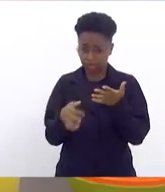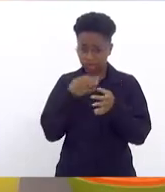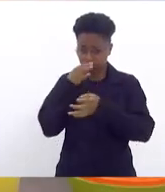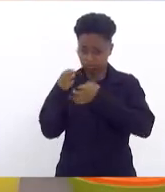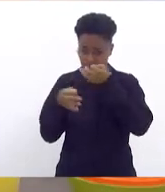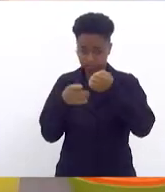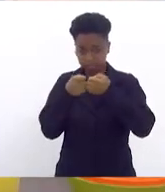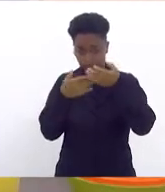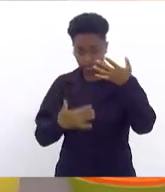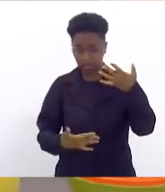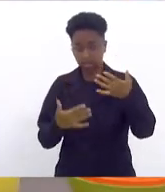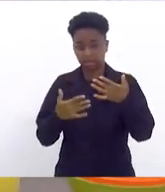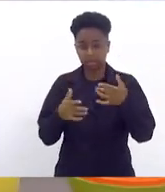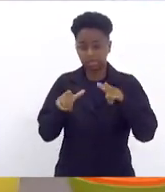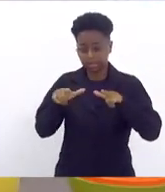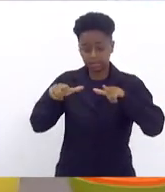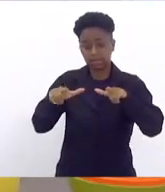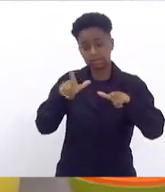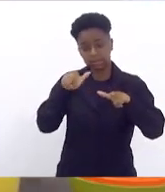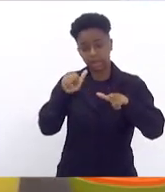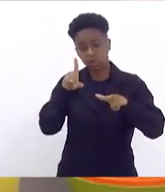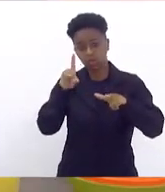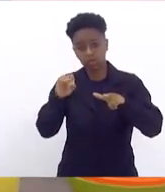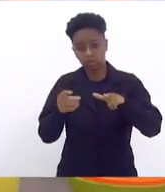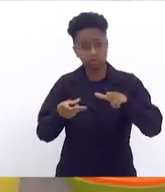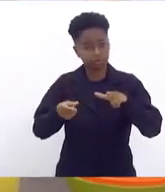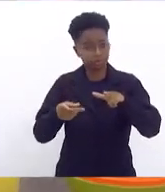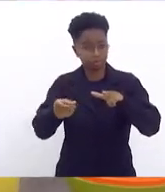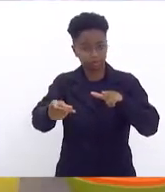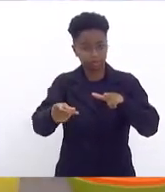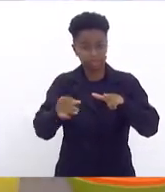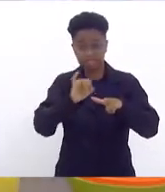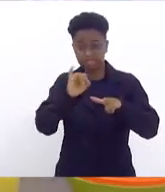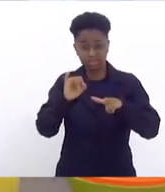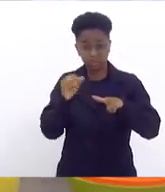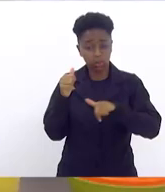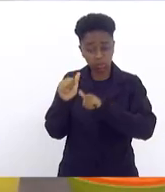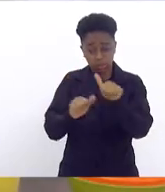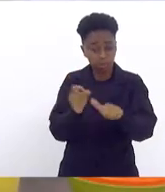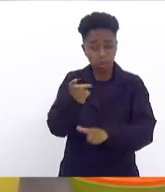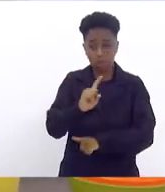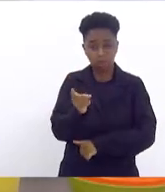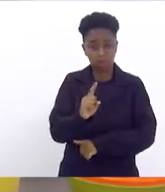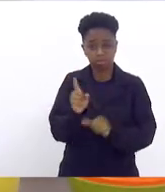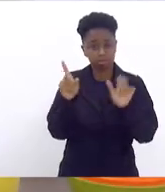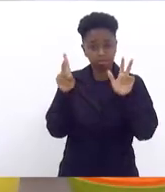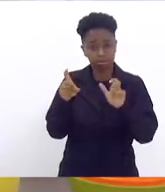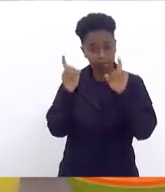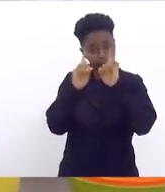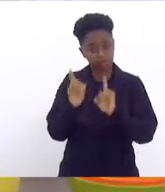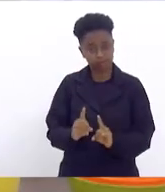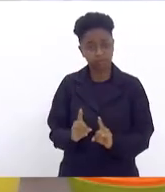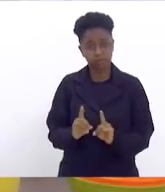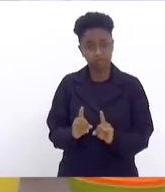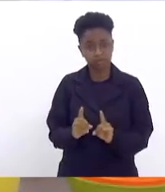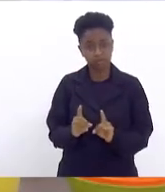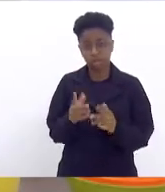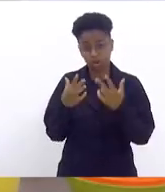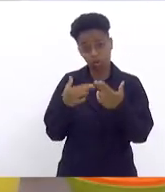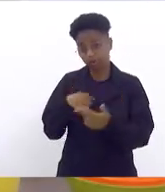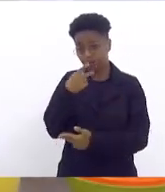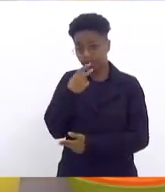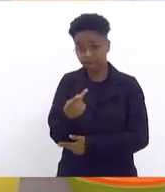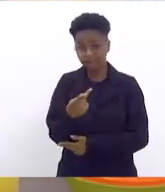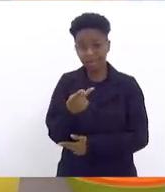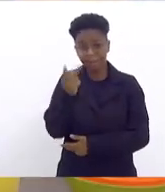mencionados, o laudo como um laudo definitivo naqueles casos de irreversibilidade, como é o caso, por exemplo, desse que eu falei.